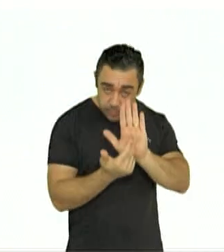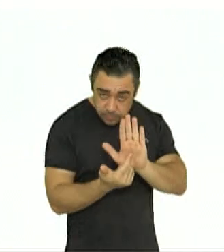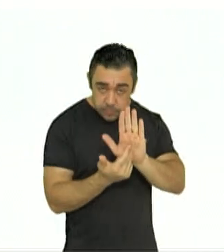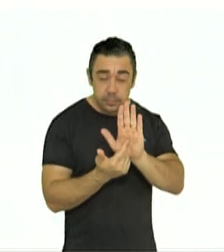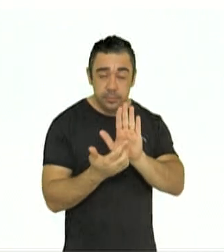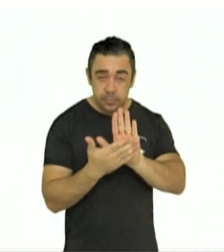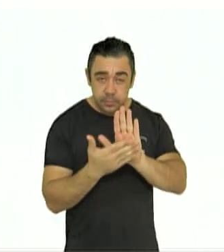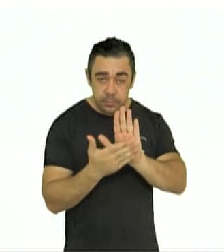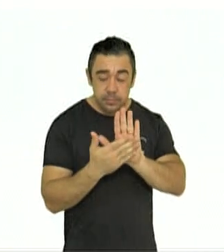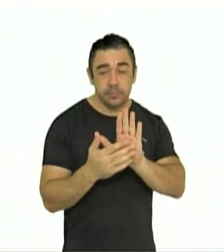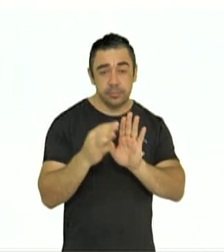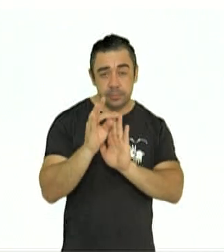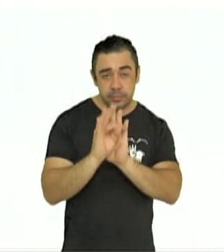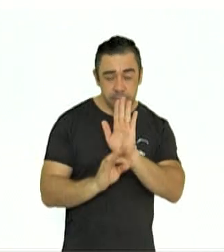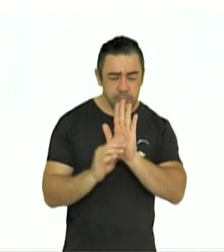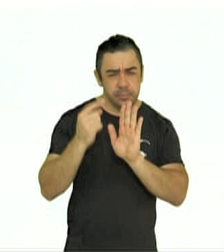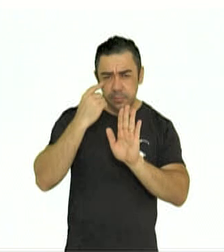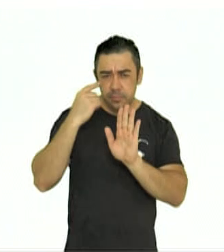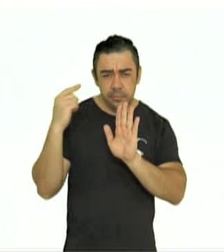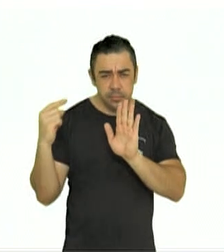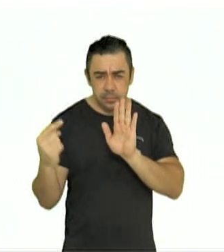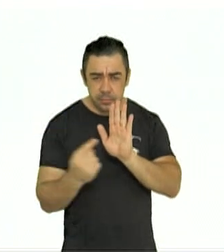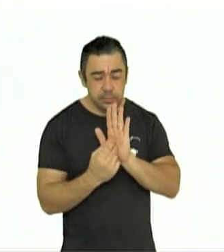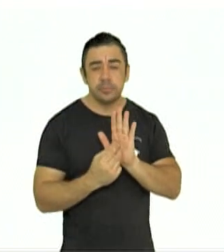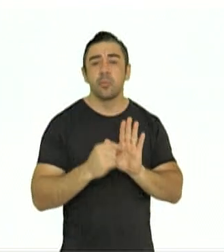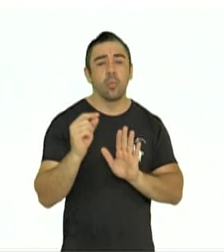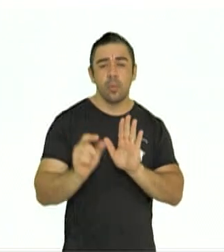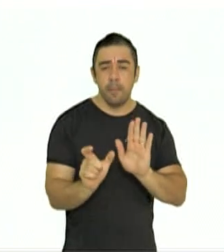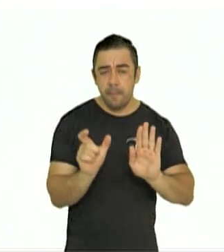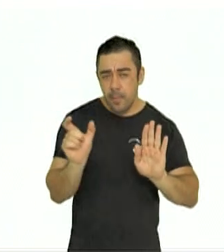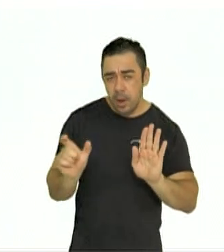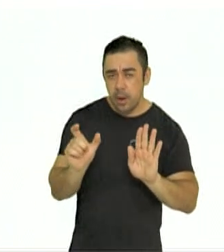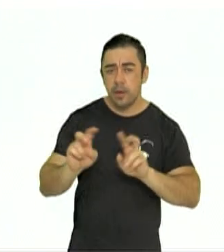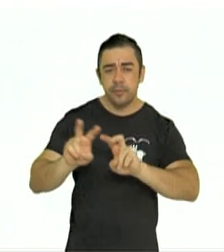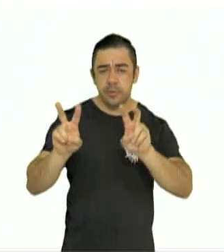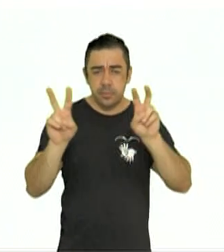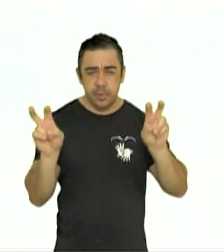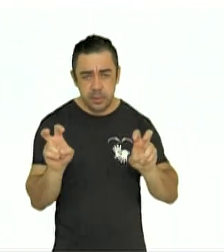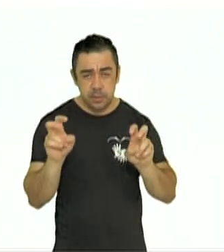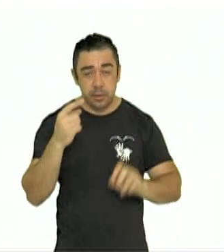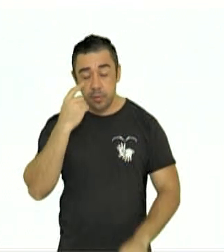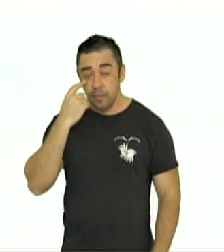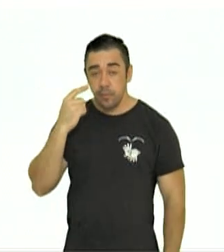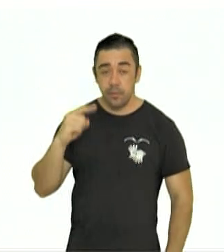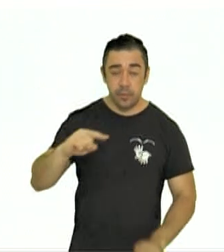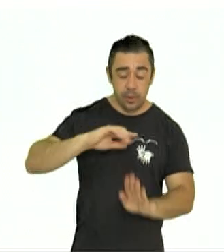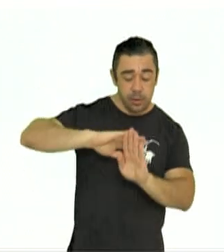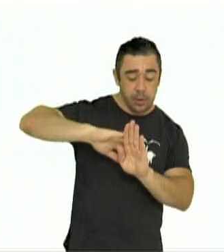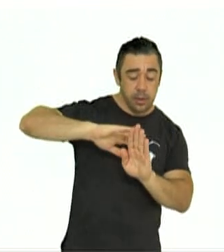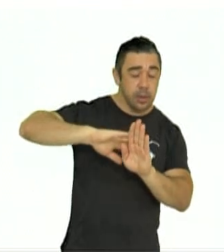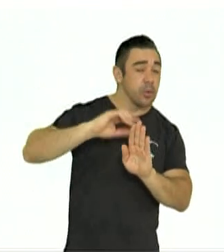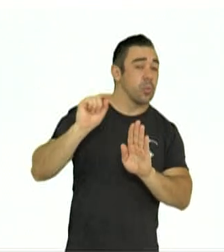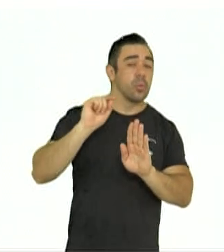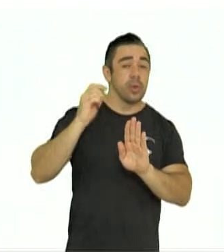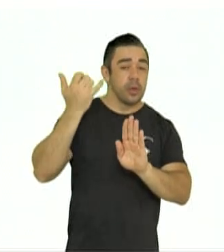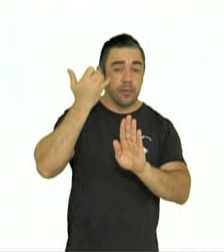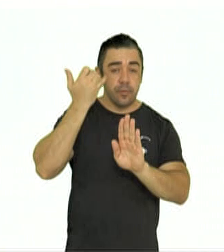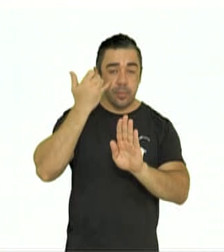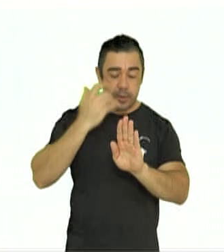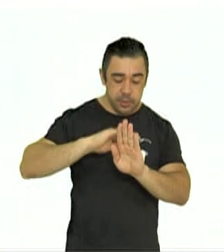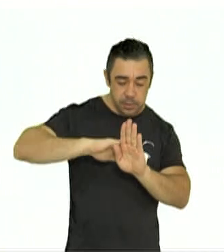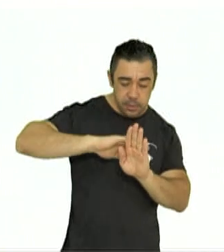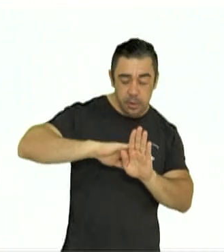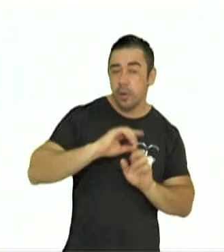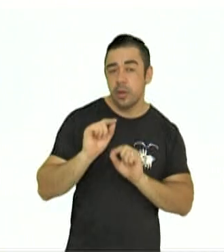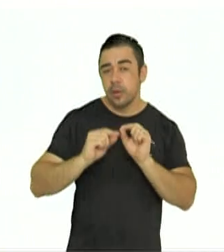vamos inferir o sentido de uma palavra ou expressão, vamos inferir uma informação implícita em um texto e identificar os elementos que constroem